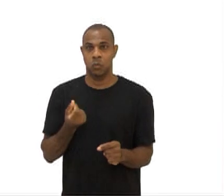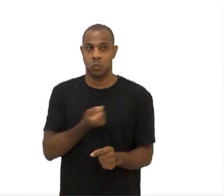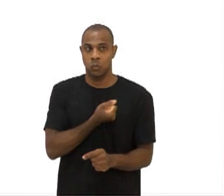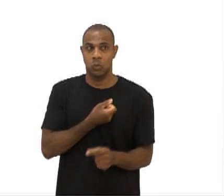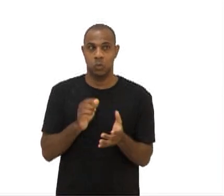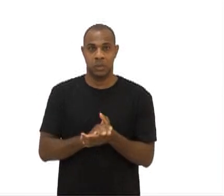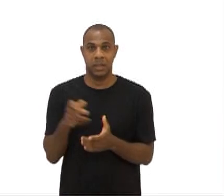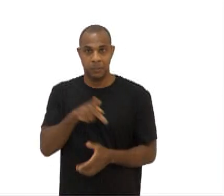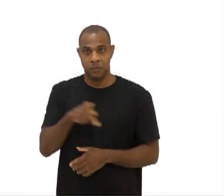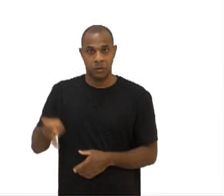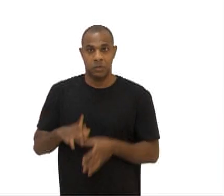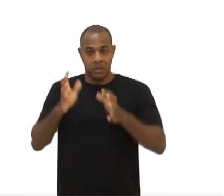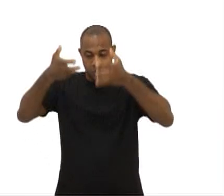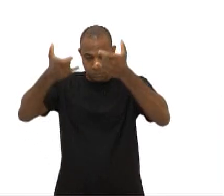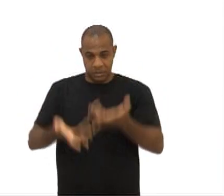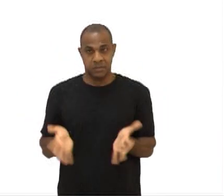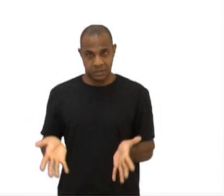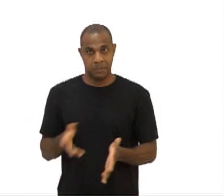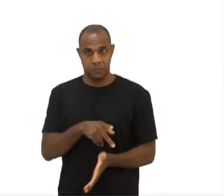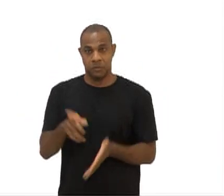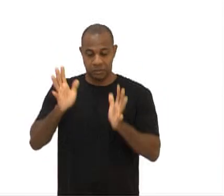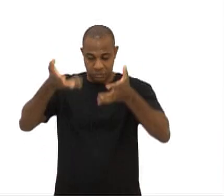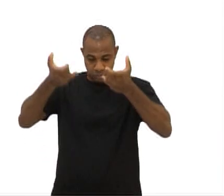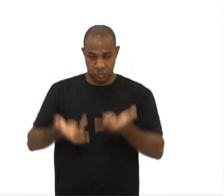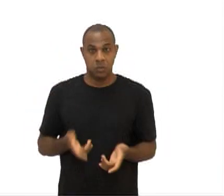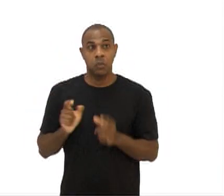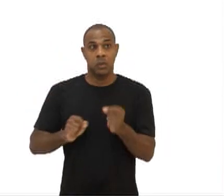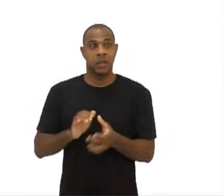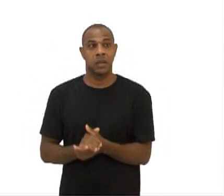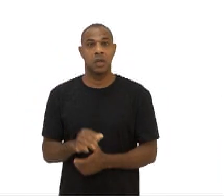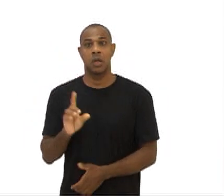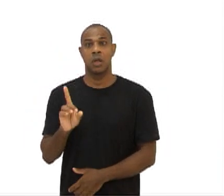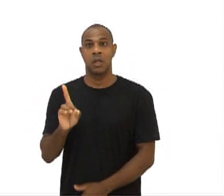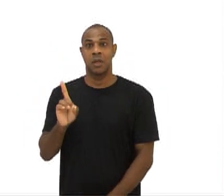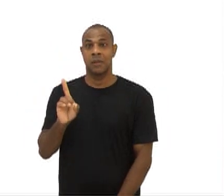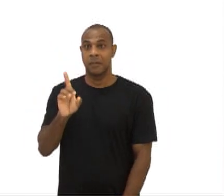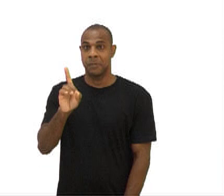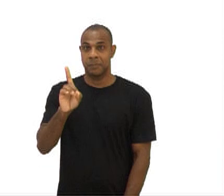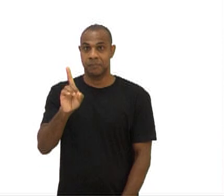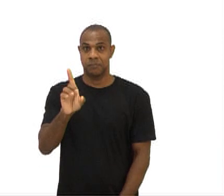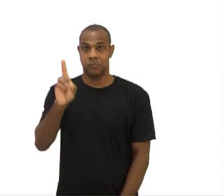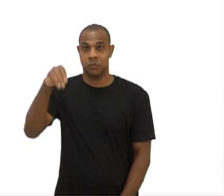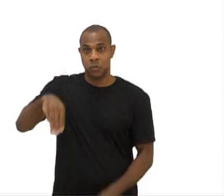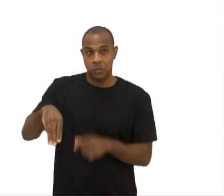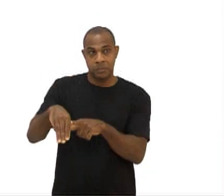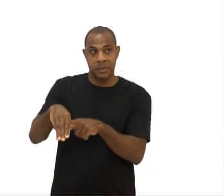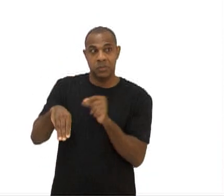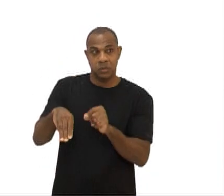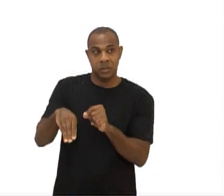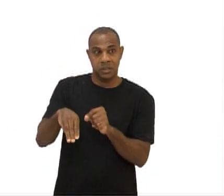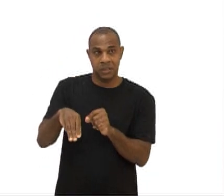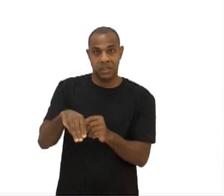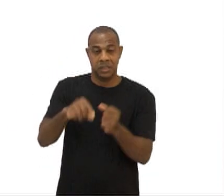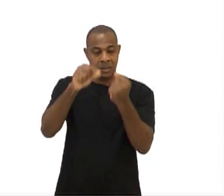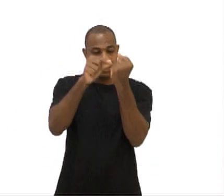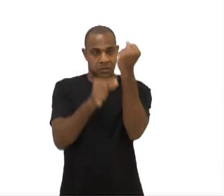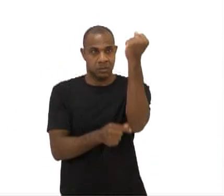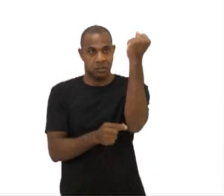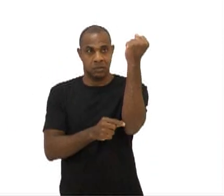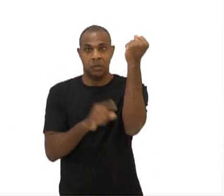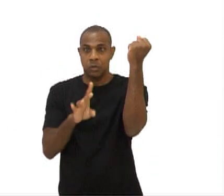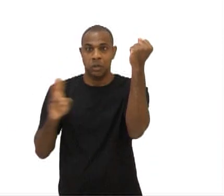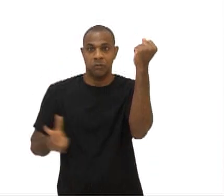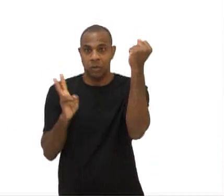a professora Arabel tão bem explicou. O domínio de qualquer senoide, quer dizer, para construir o gráfico é aquilo que eu falei, não é só